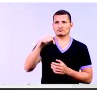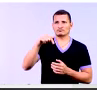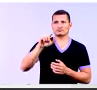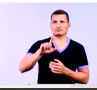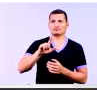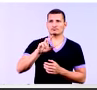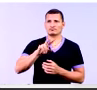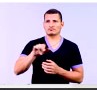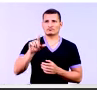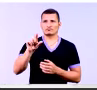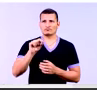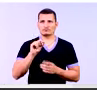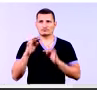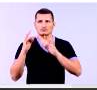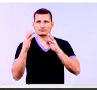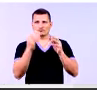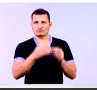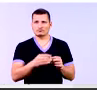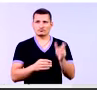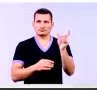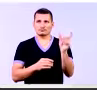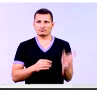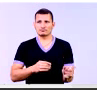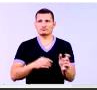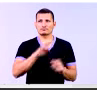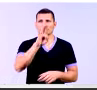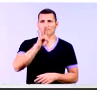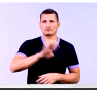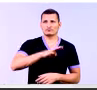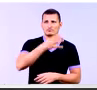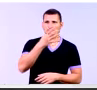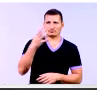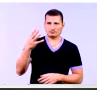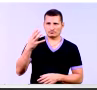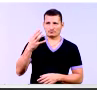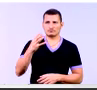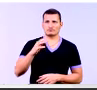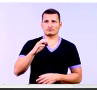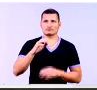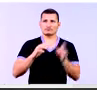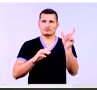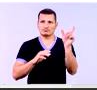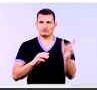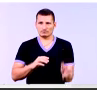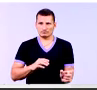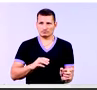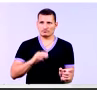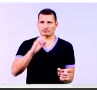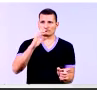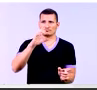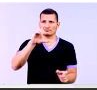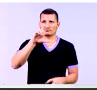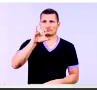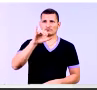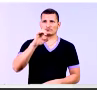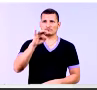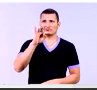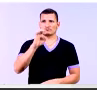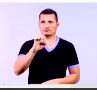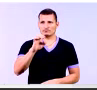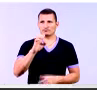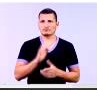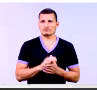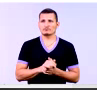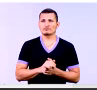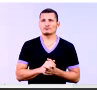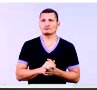selecionar todos os clientes da tabela cliente. E o while,